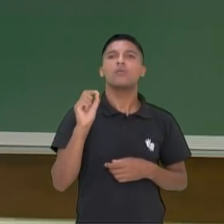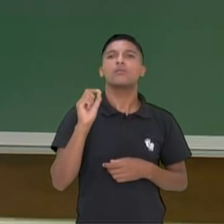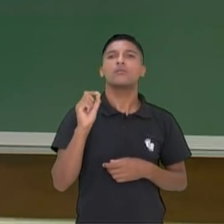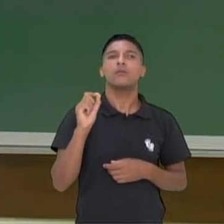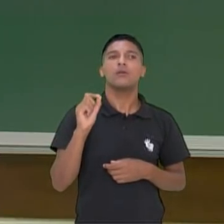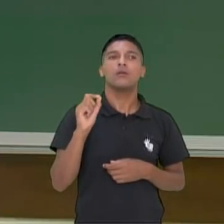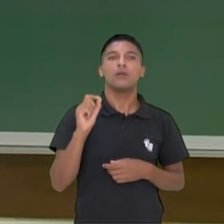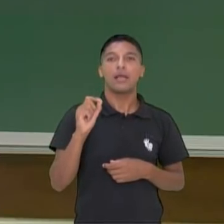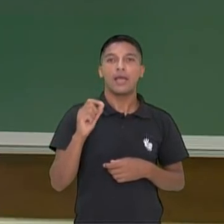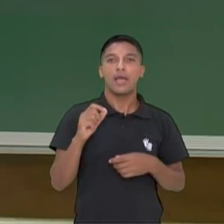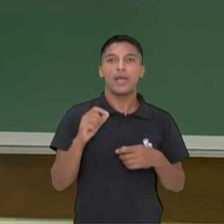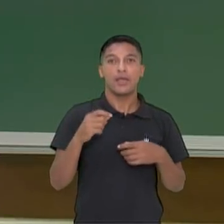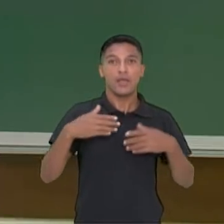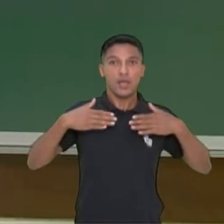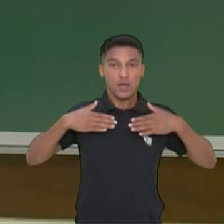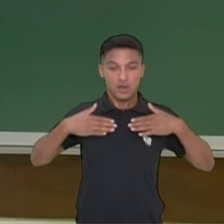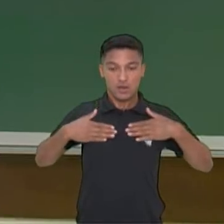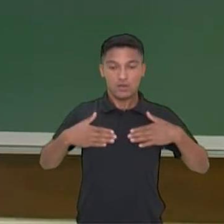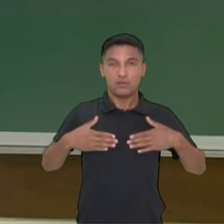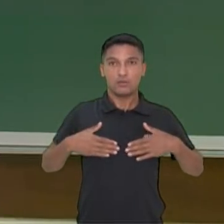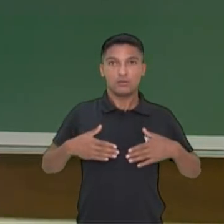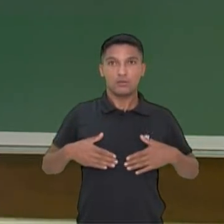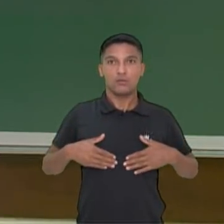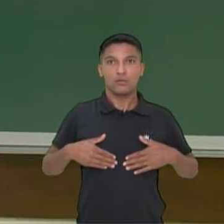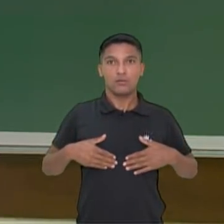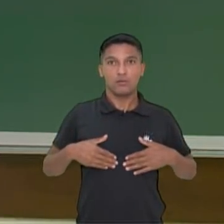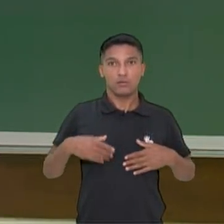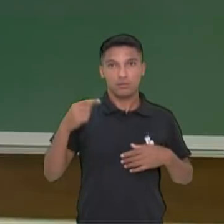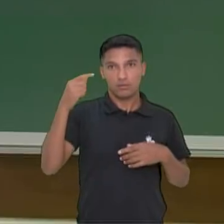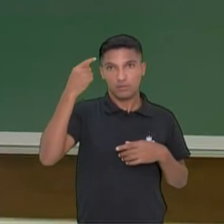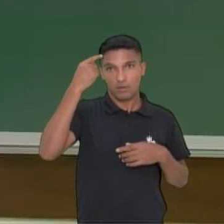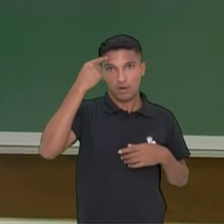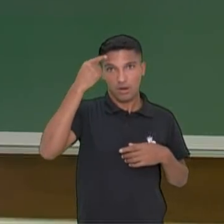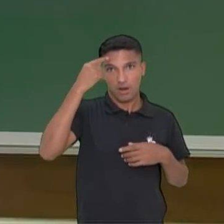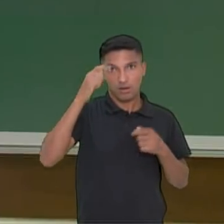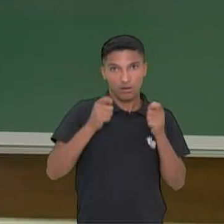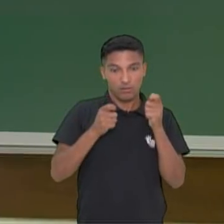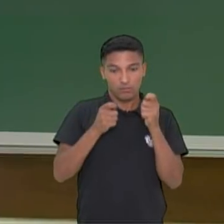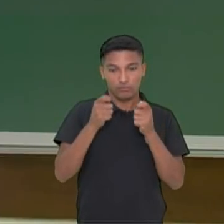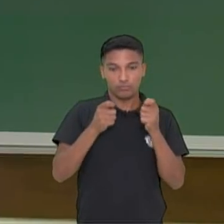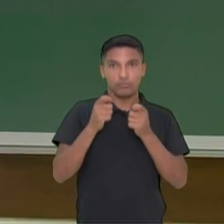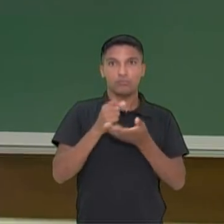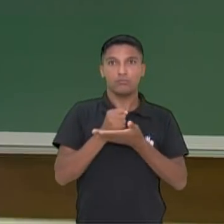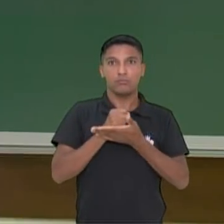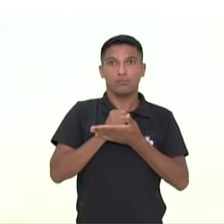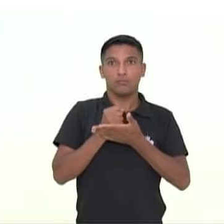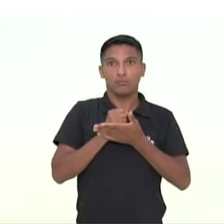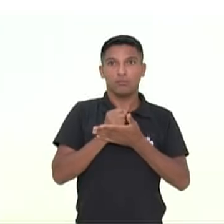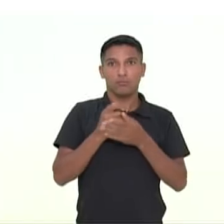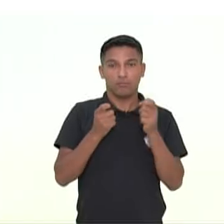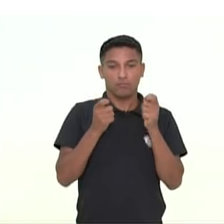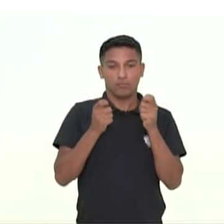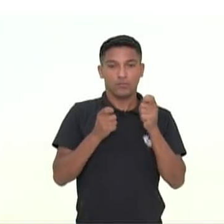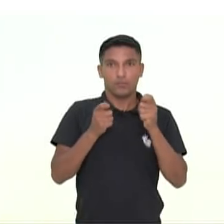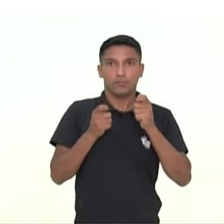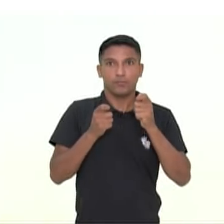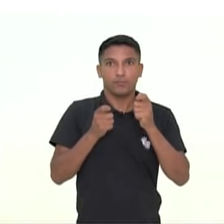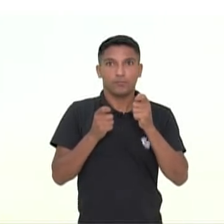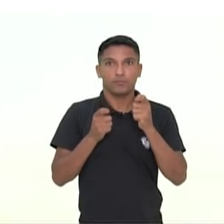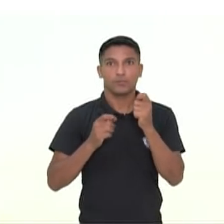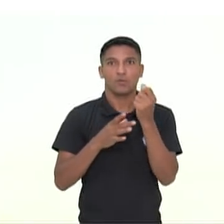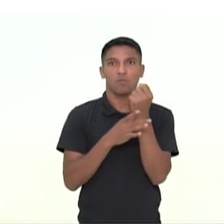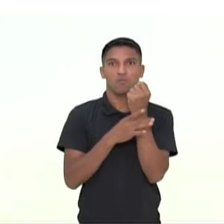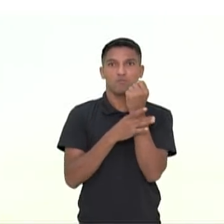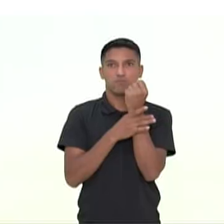de autocontrole físico e mental, que propicia a seus praticantes, os aikidokas,